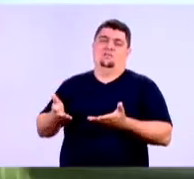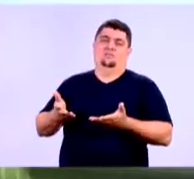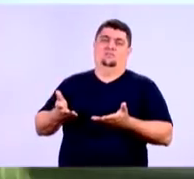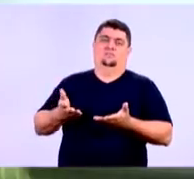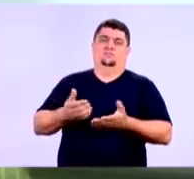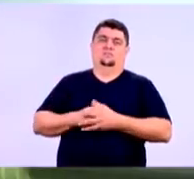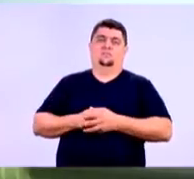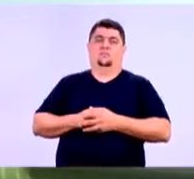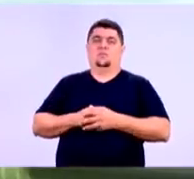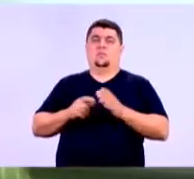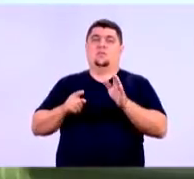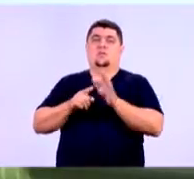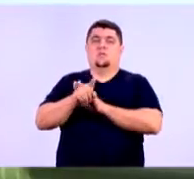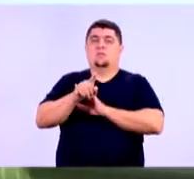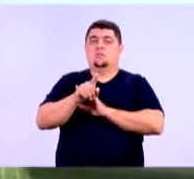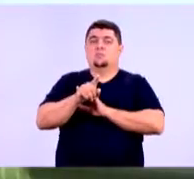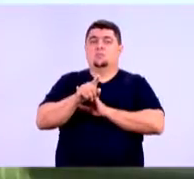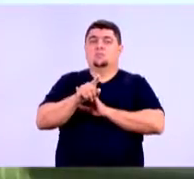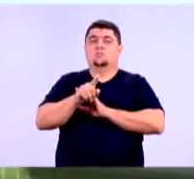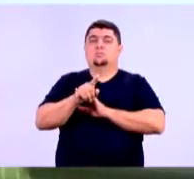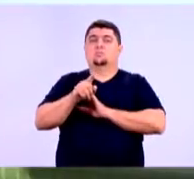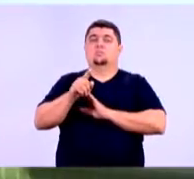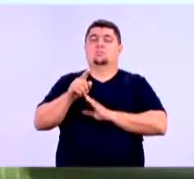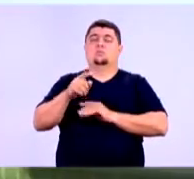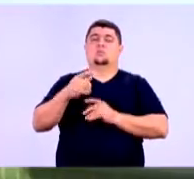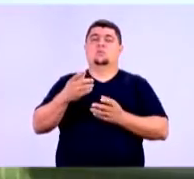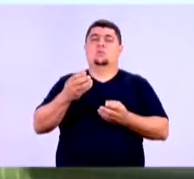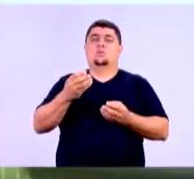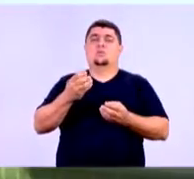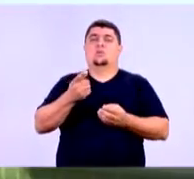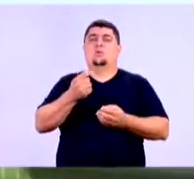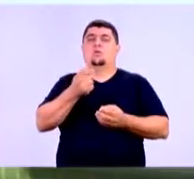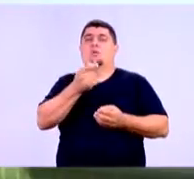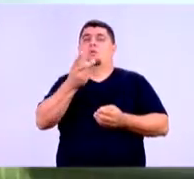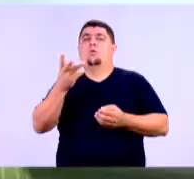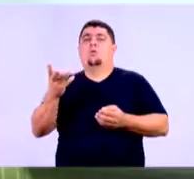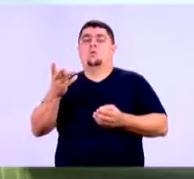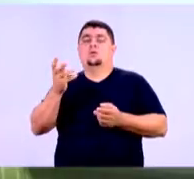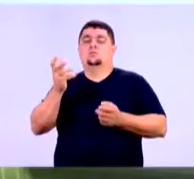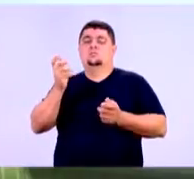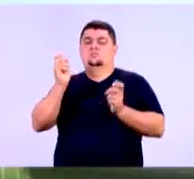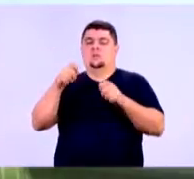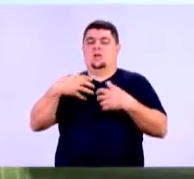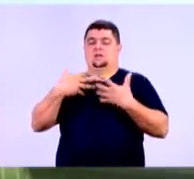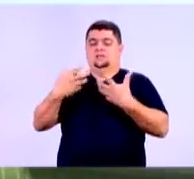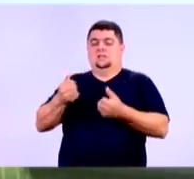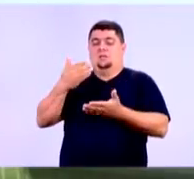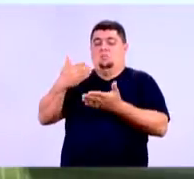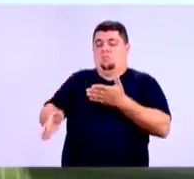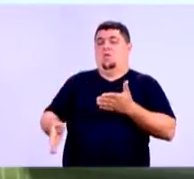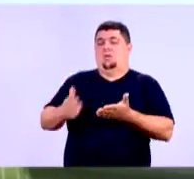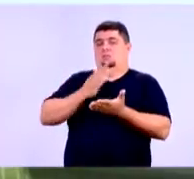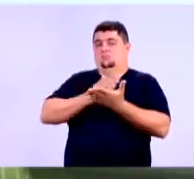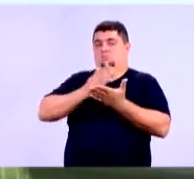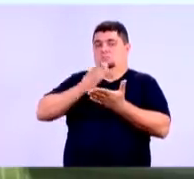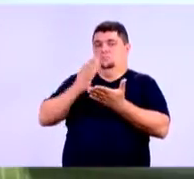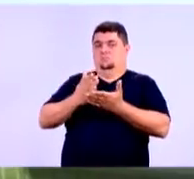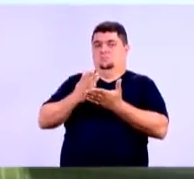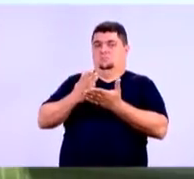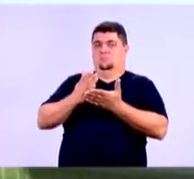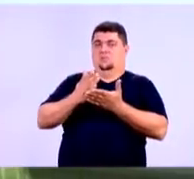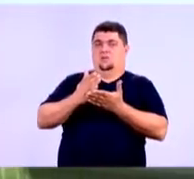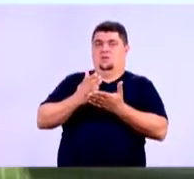Então, uma pergunta para essa ótima explicação do professor seria assim, quanto eu estou disposto a perder das minhas vendas a prazo, quanto eu estou disposto a